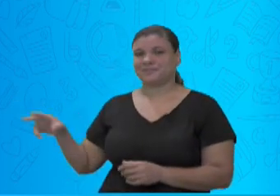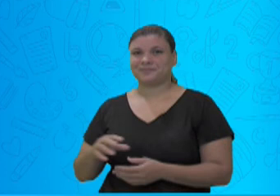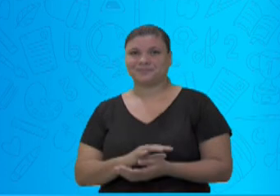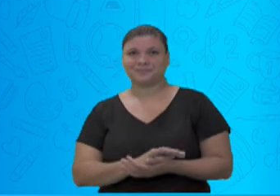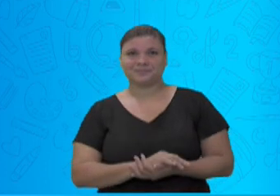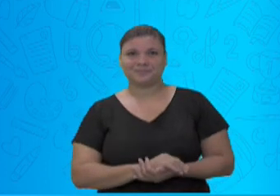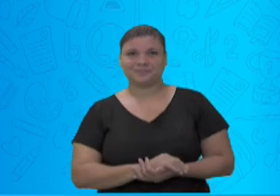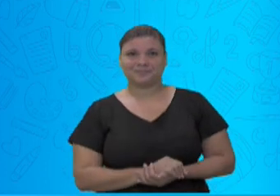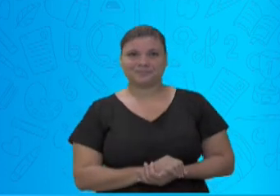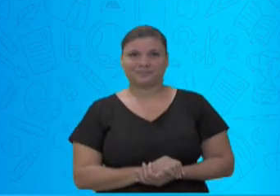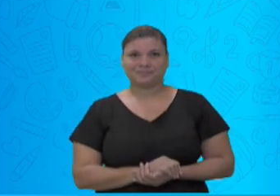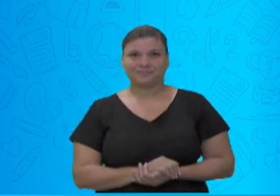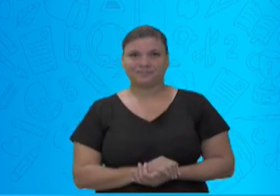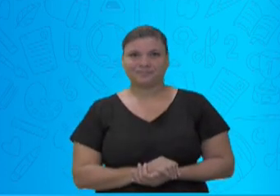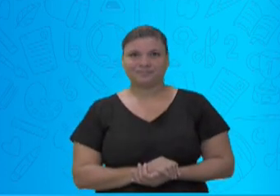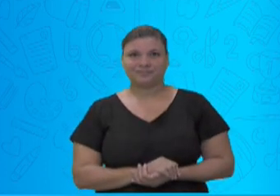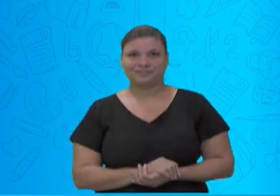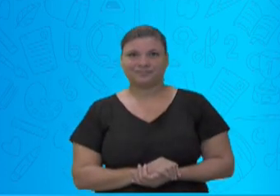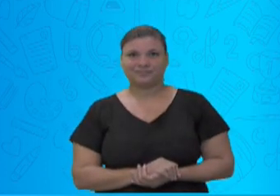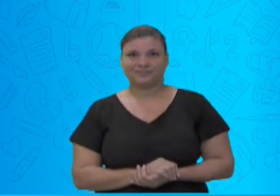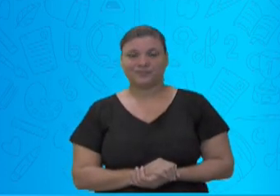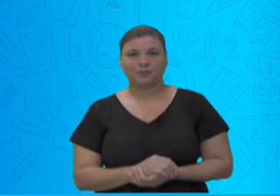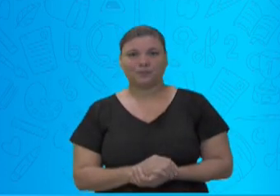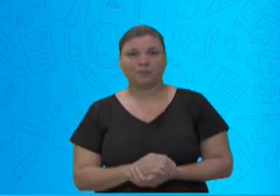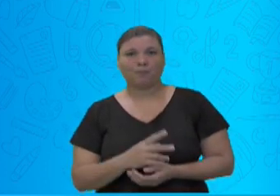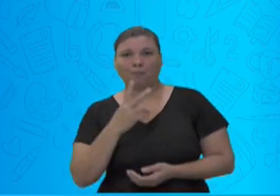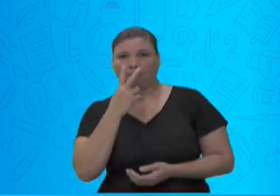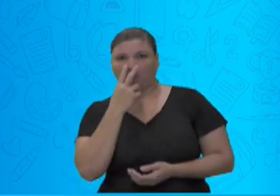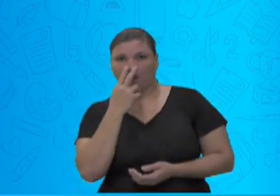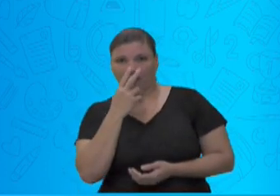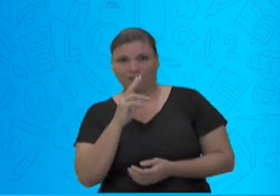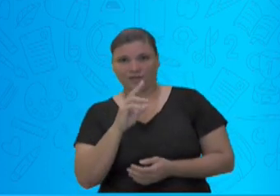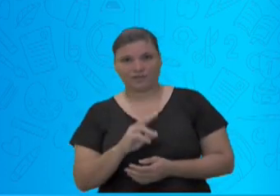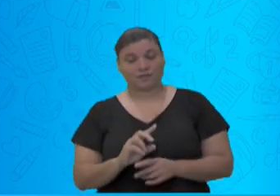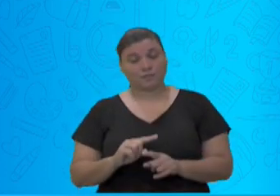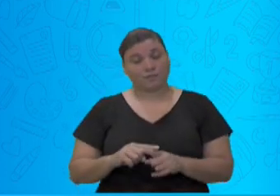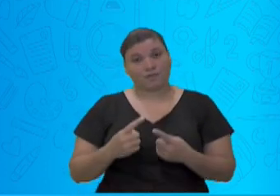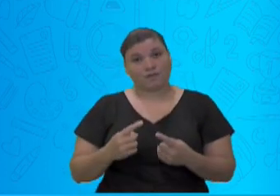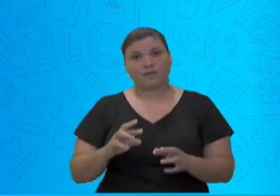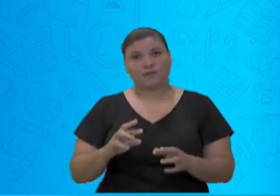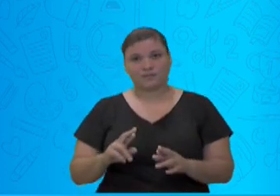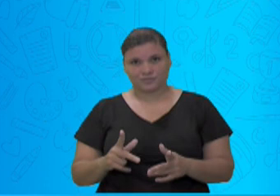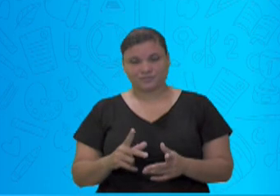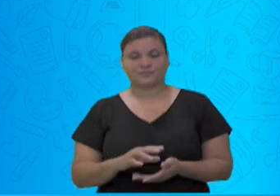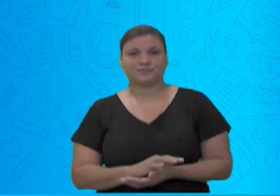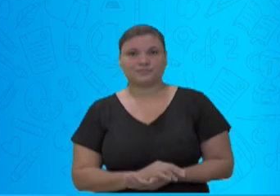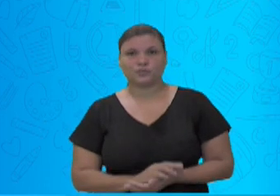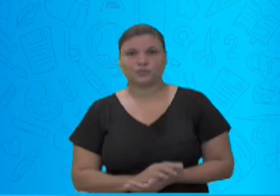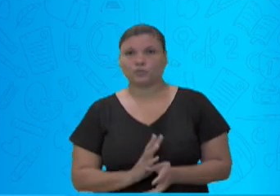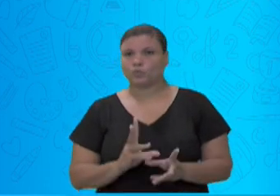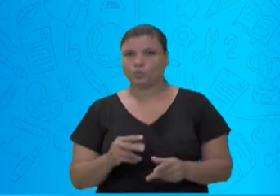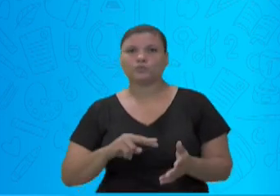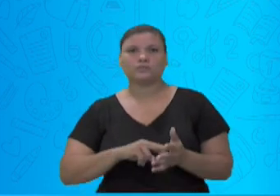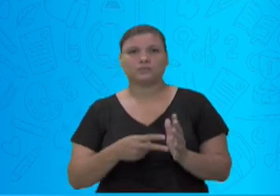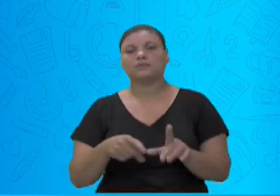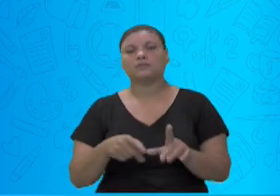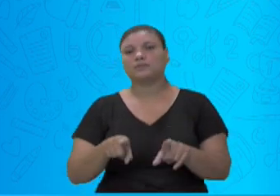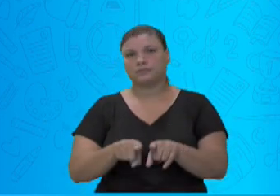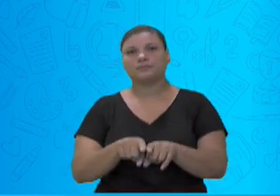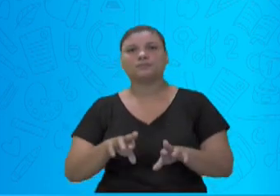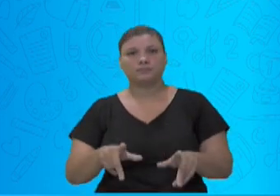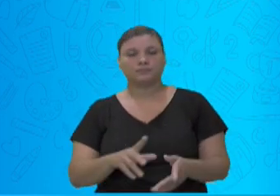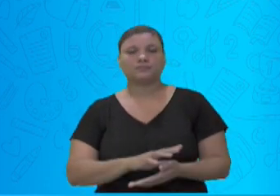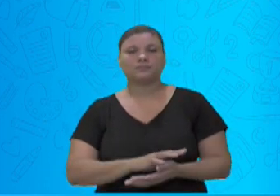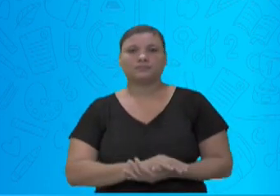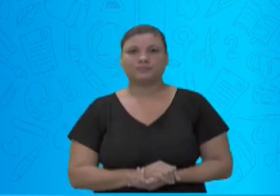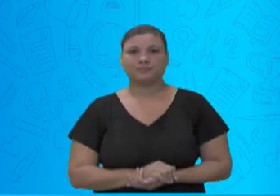segundo, macha, no sentido de defeito ou pequeno prego. A mesma coisa temos com a palavra